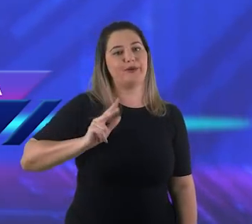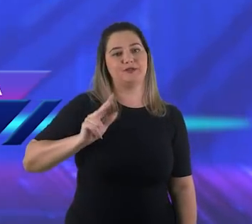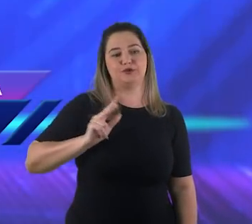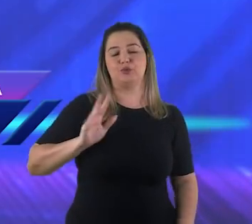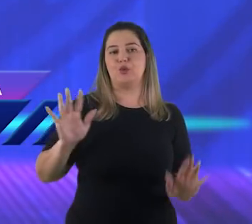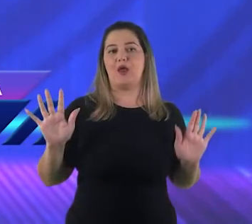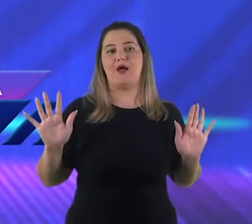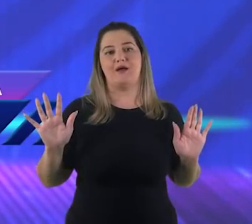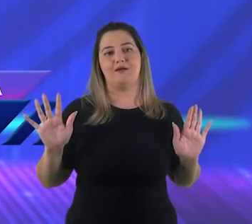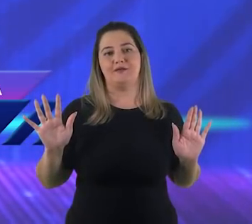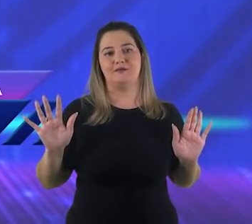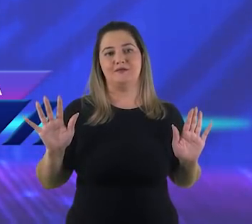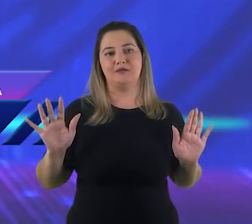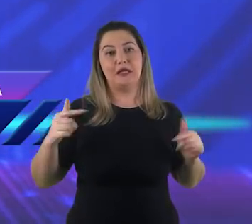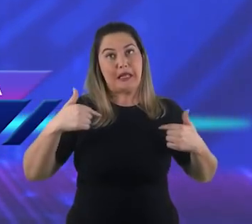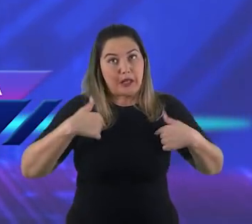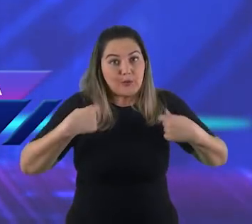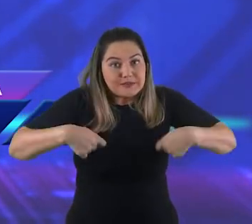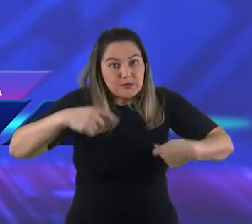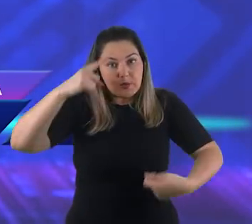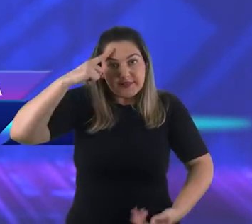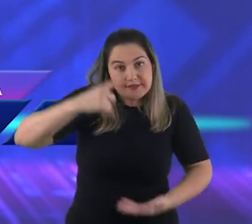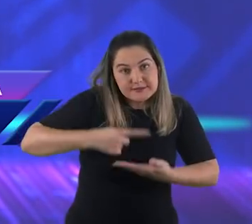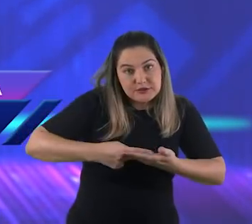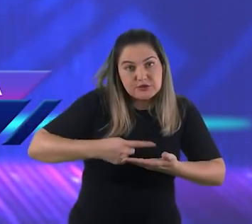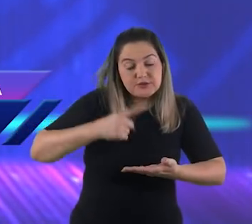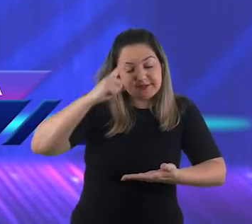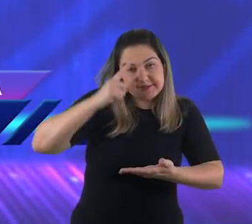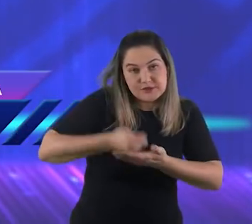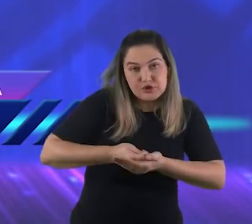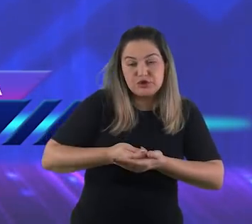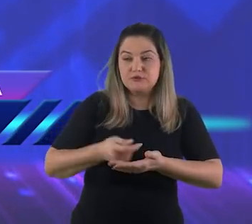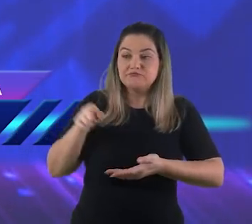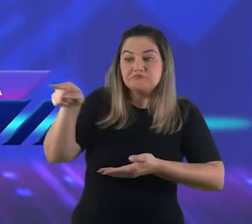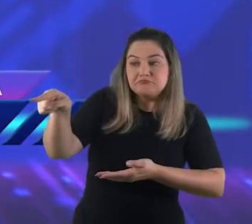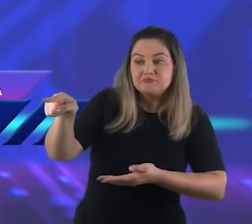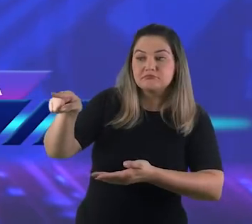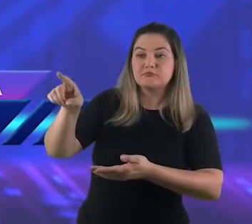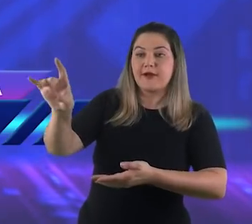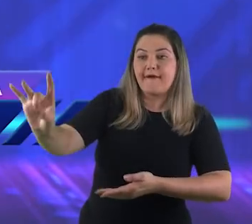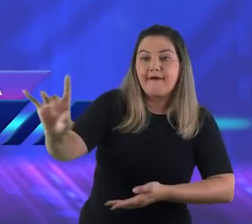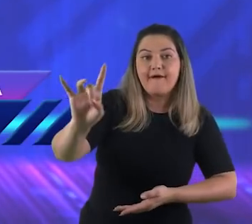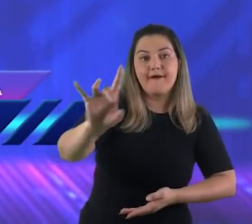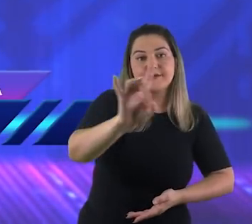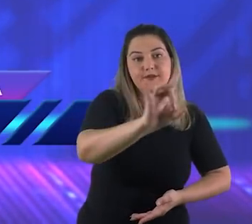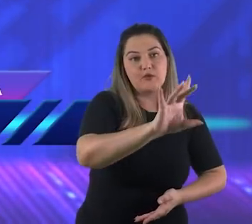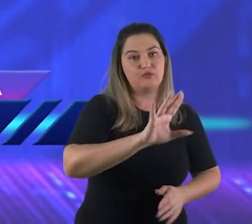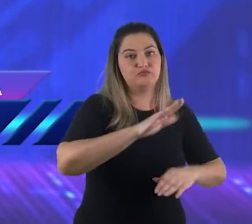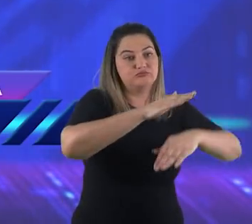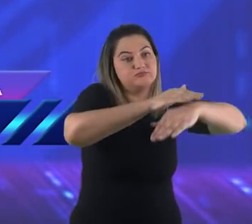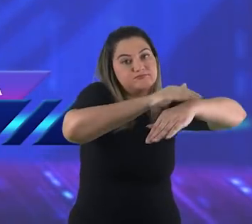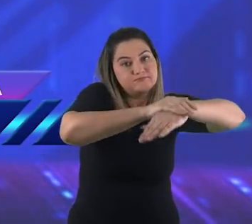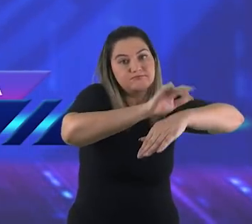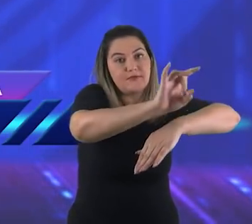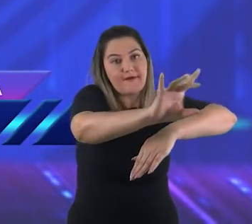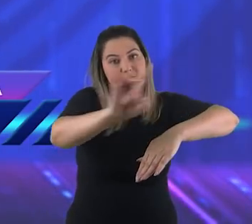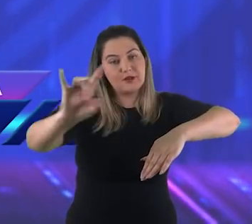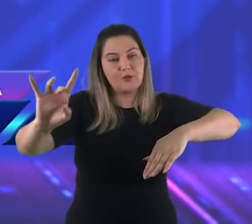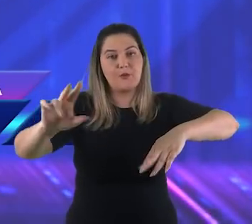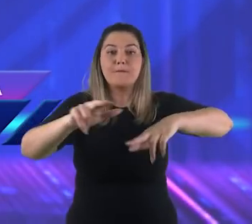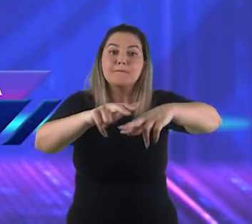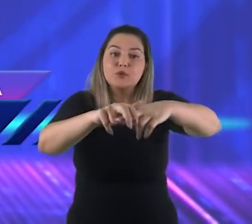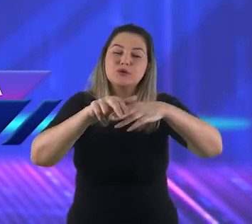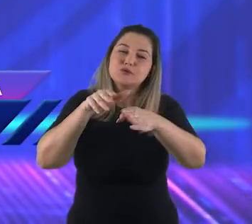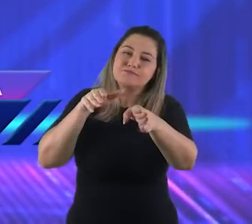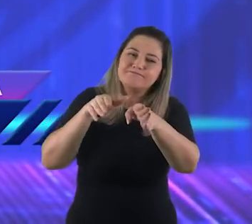mesmas, eu só posso te apelar. Eu só posso chegar até o seu coração e te pedir para que